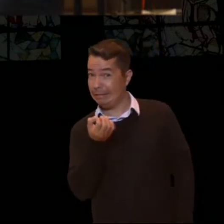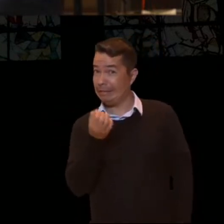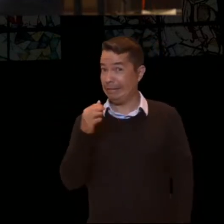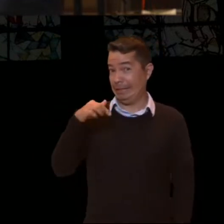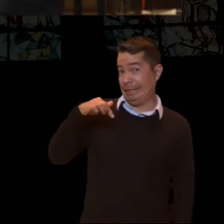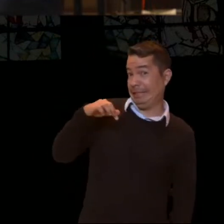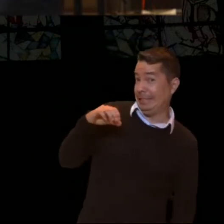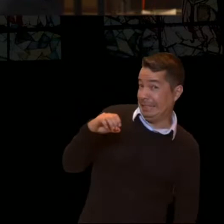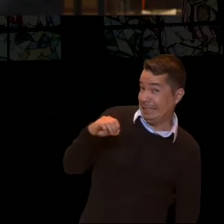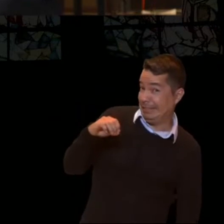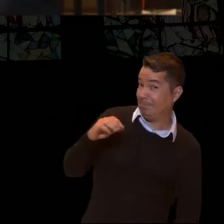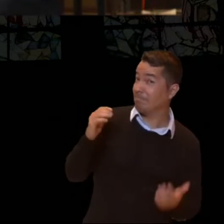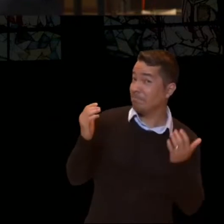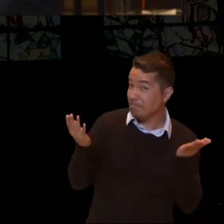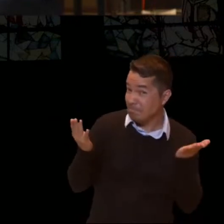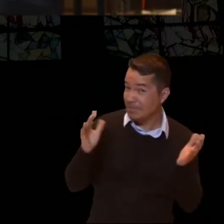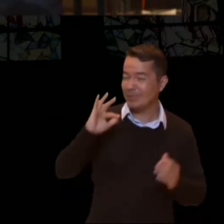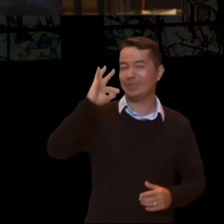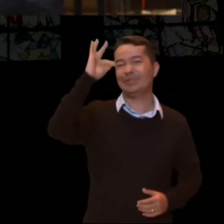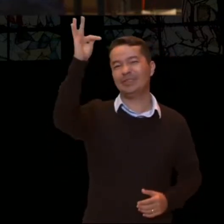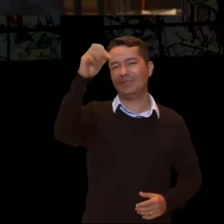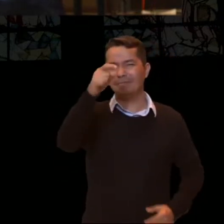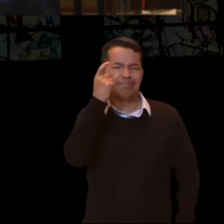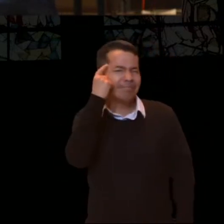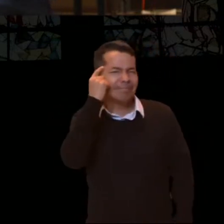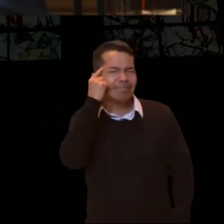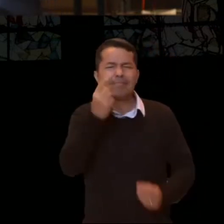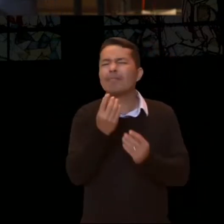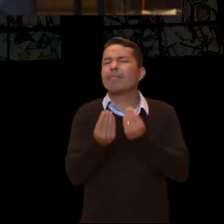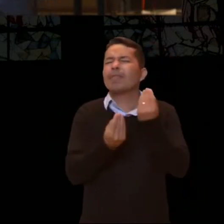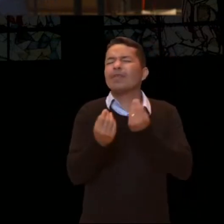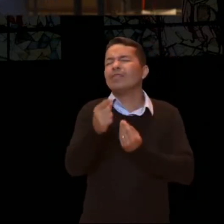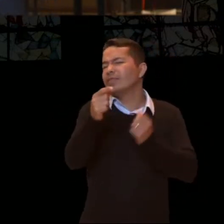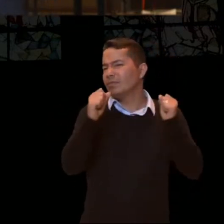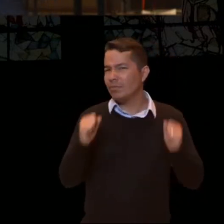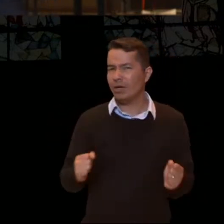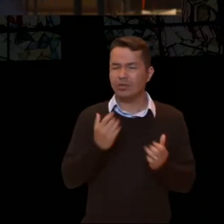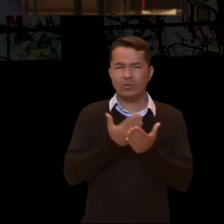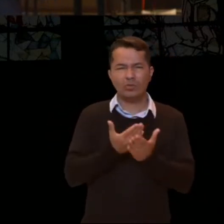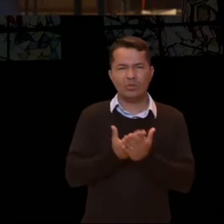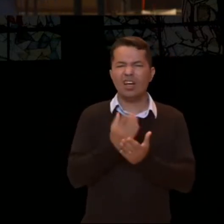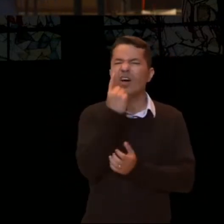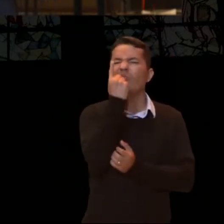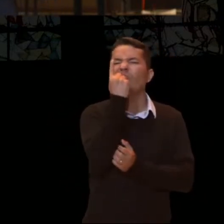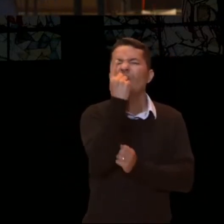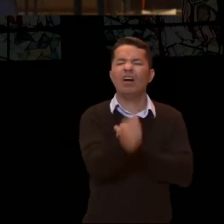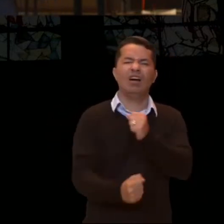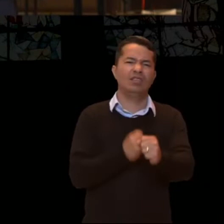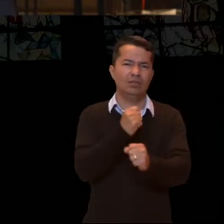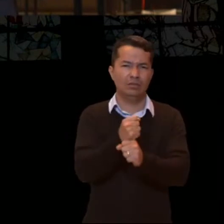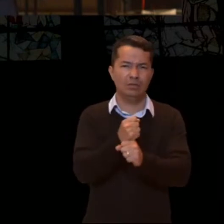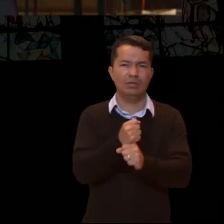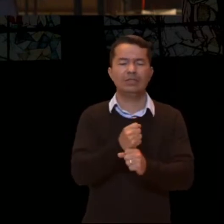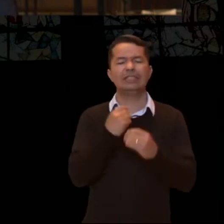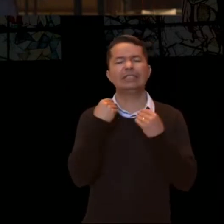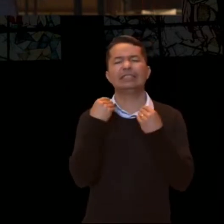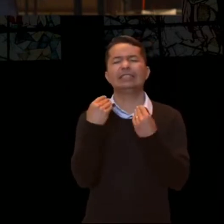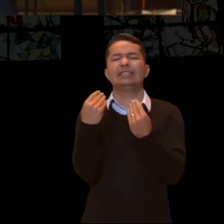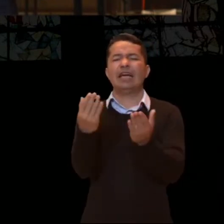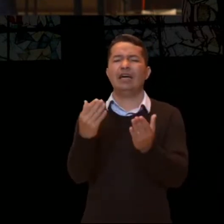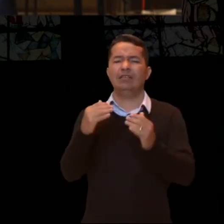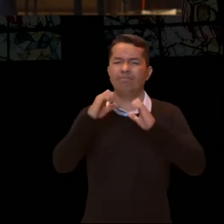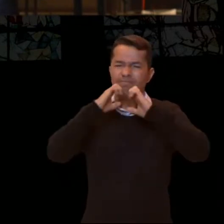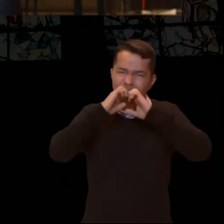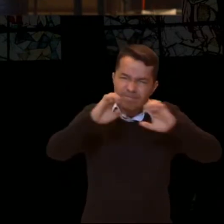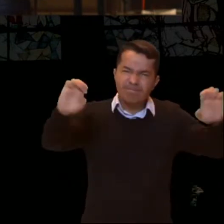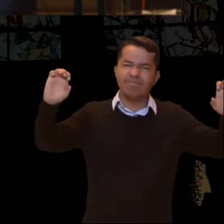inteira, mas talvez você possa, num determinado momento da sua vida, dedicar um ano da sua vida a um projeto